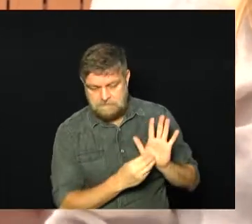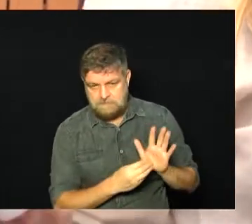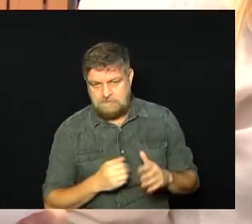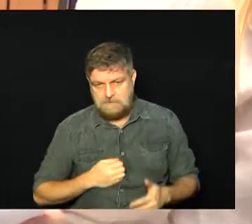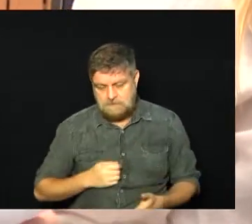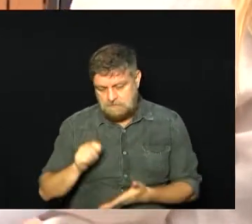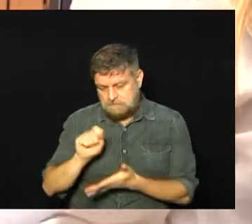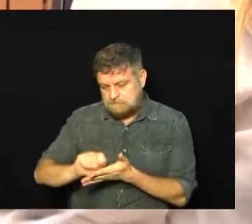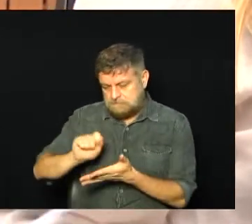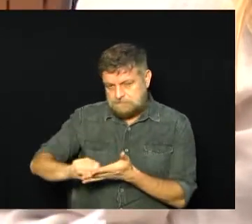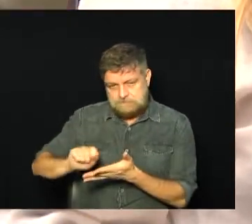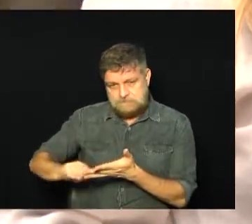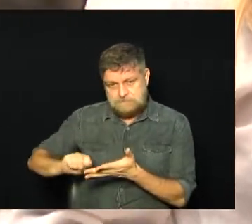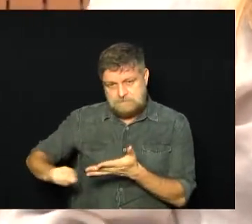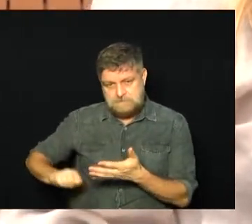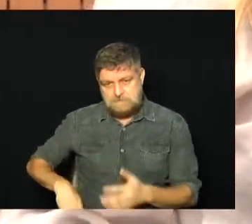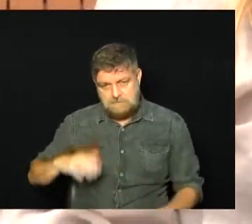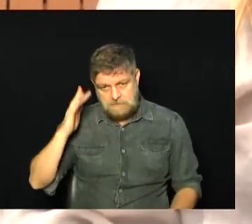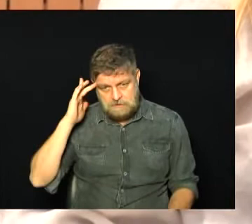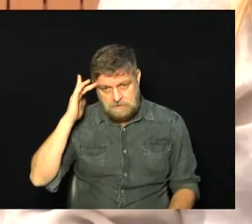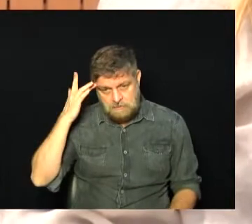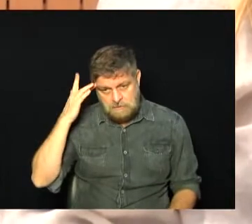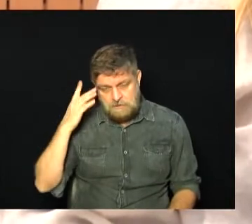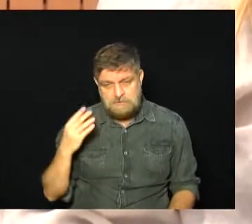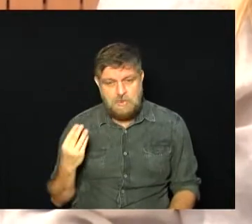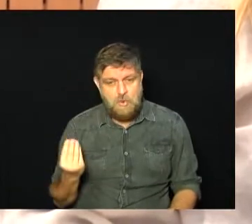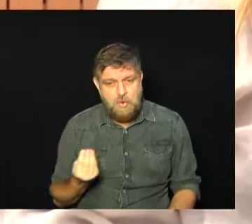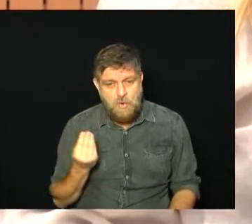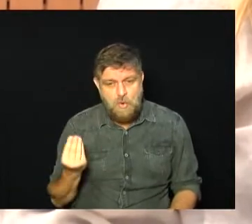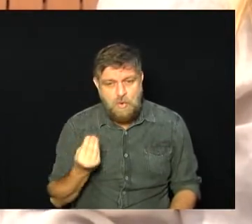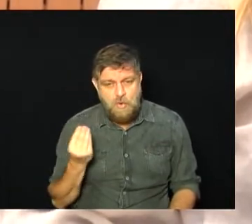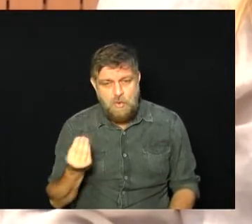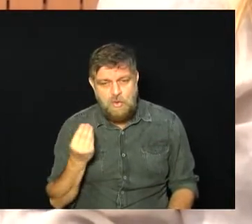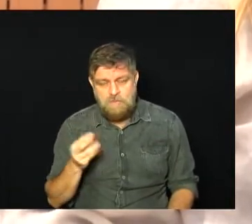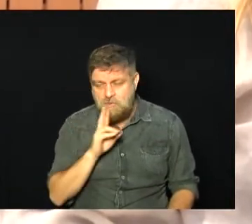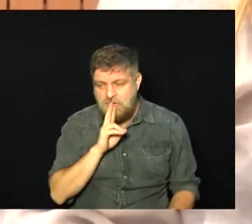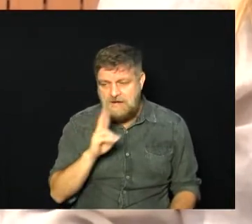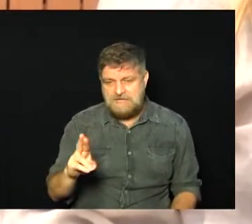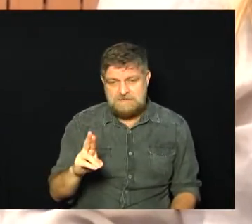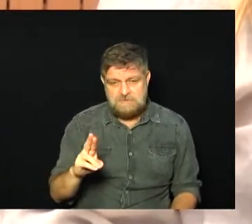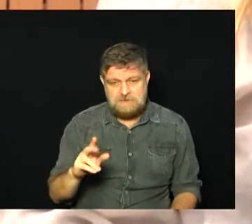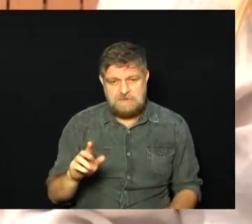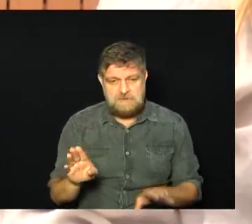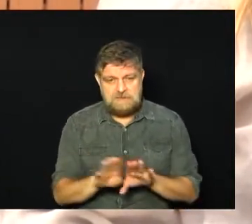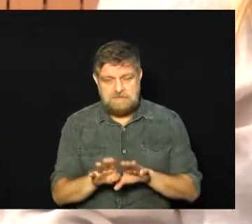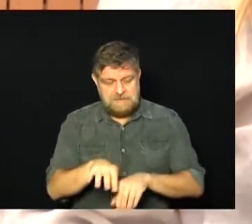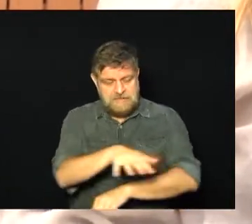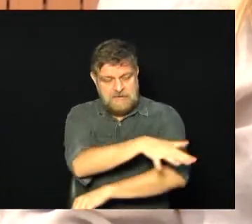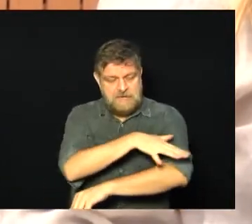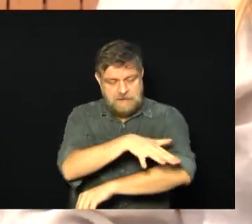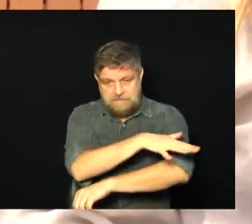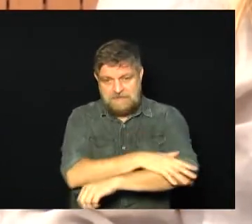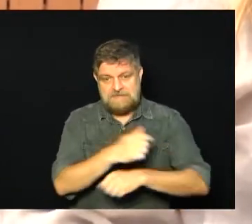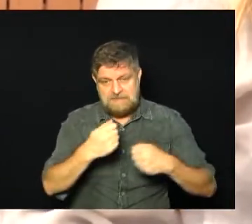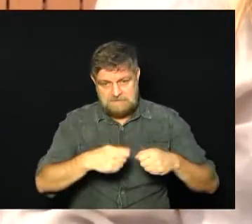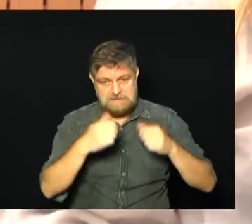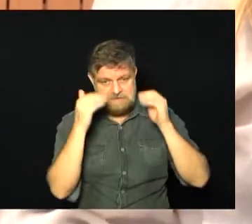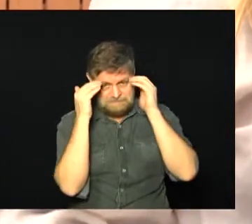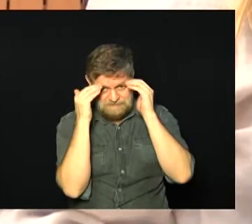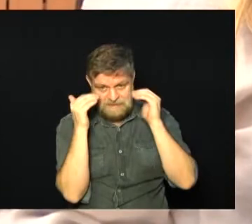obviamente, eu acho que como harmonizar tudo isso e se for em praça, respeitando